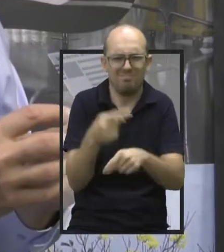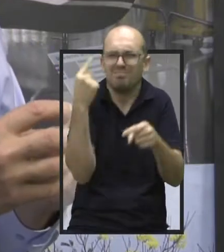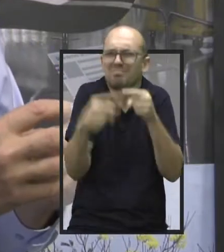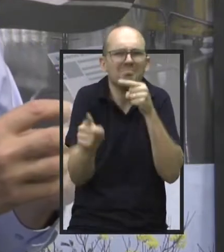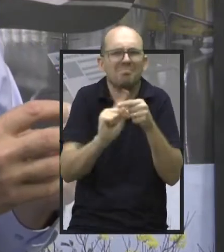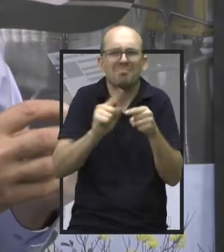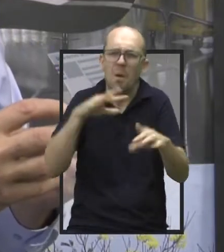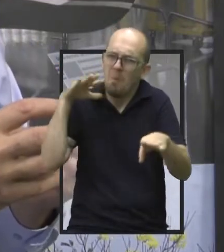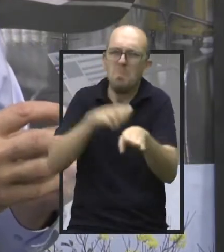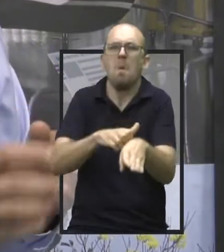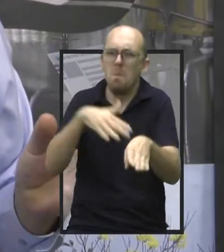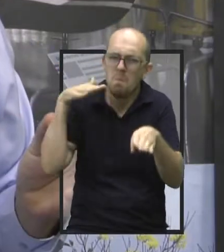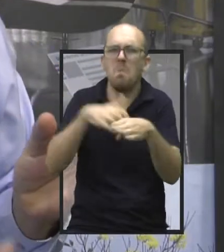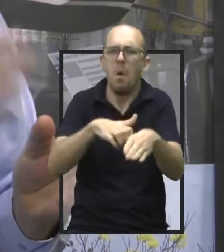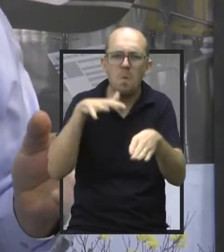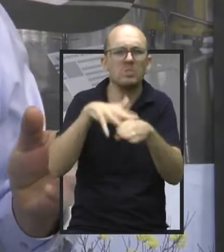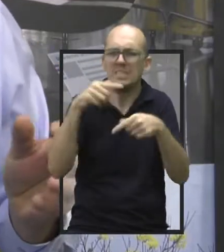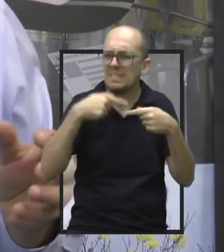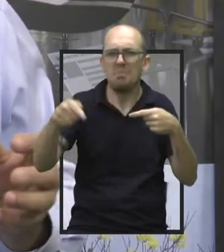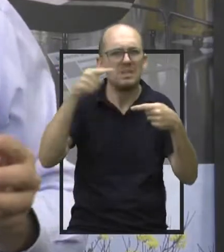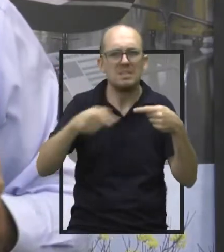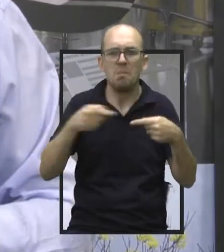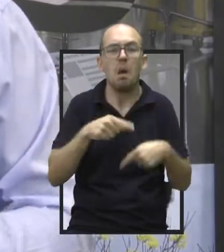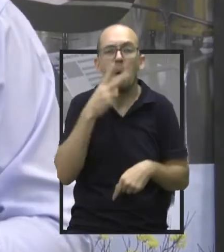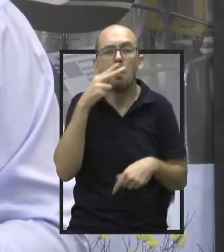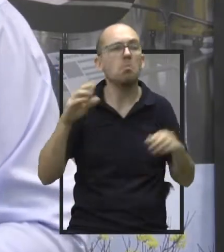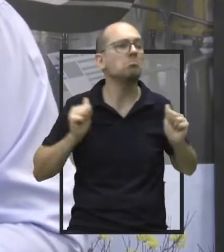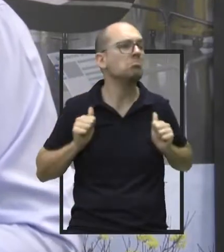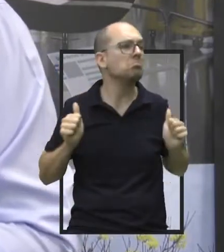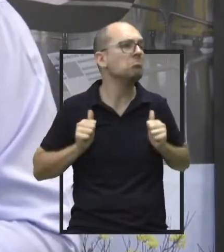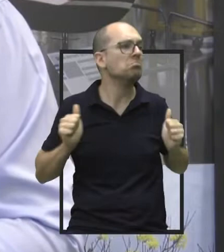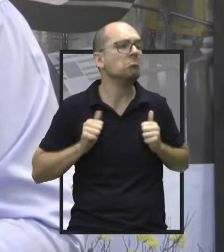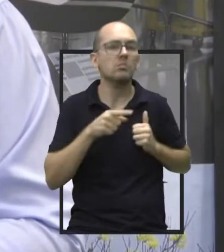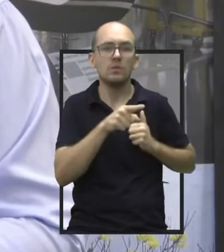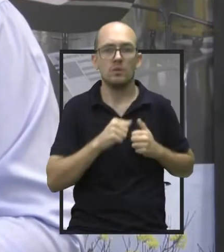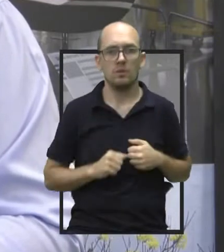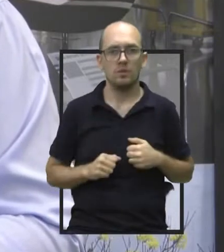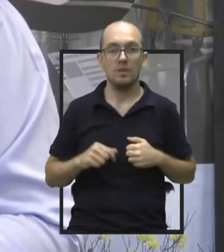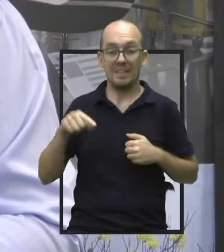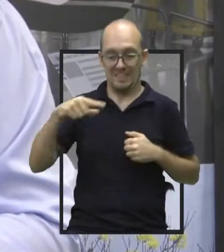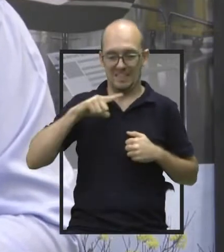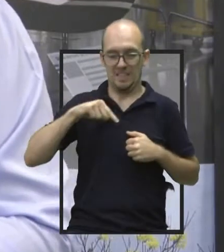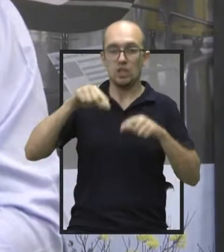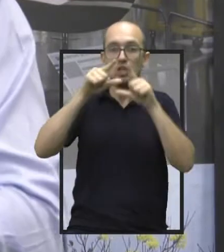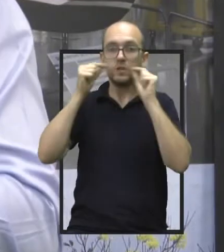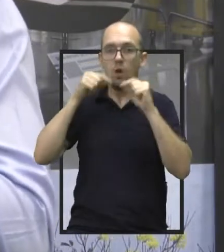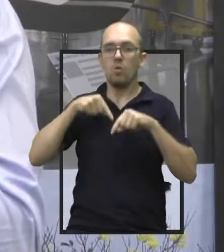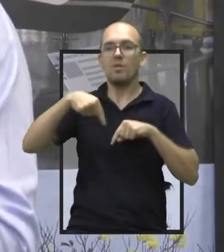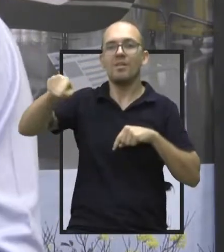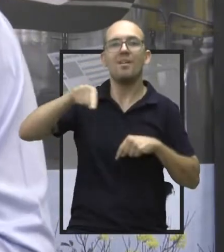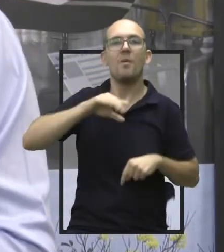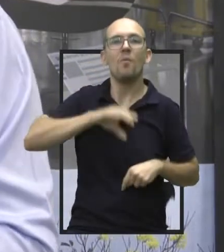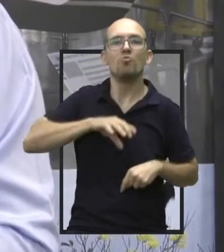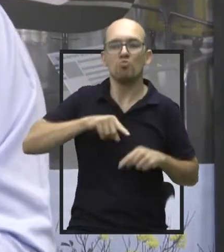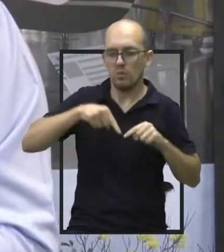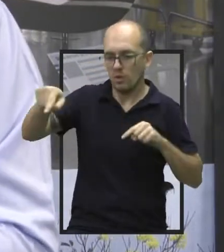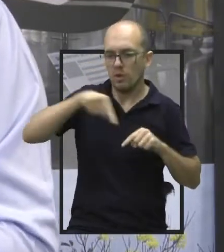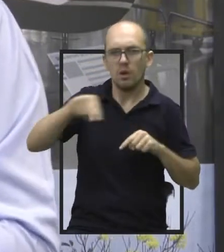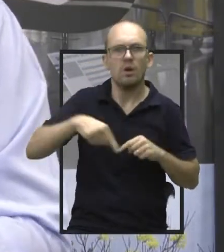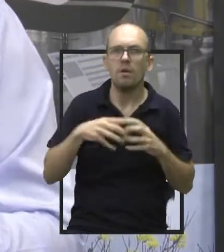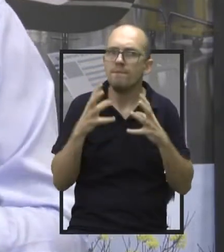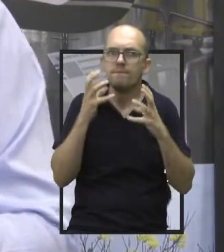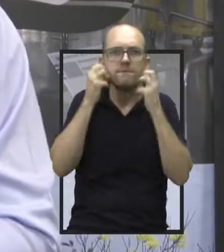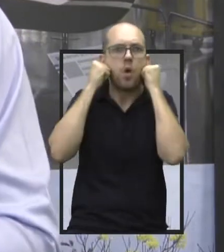Jaú, indo para a José Maria Verdini, a Vicinal, na avenida ali, é uma vergonha aquilo